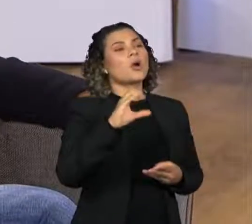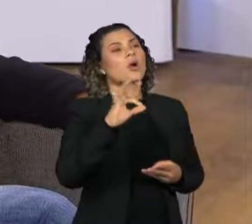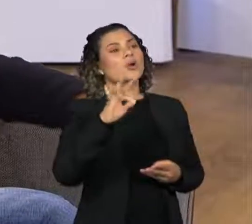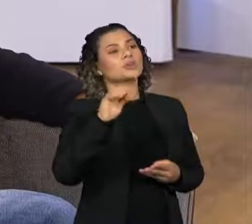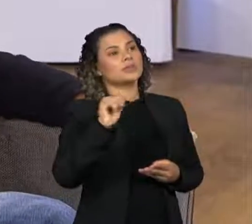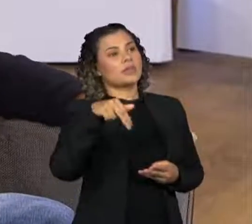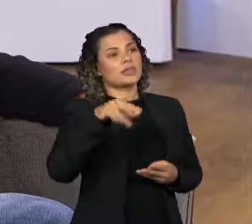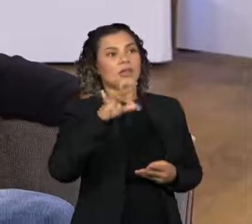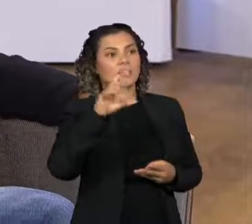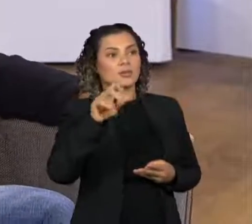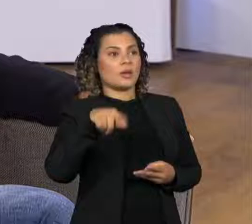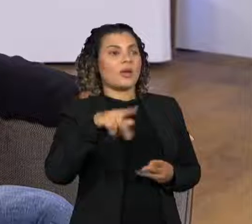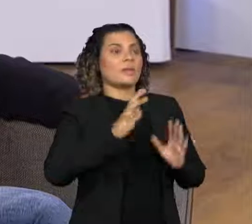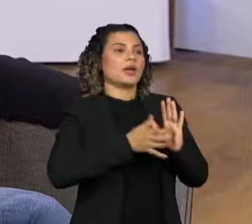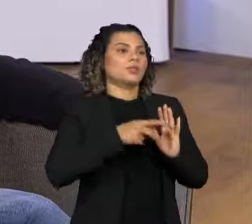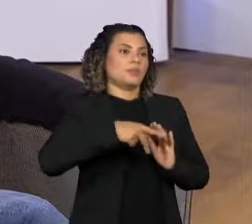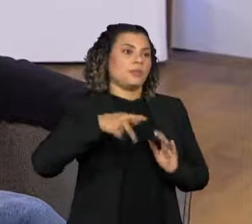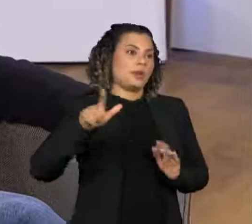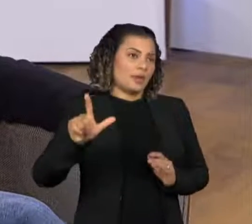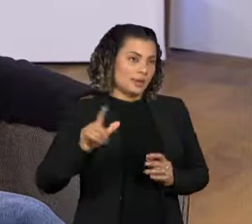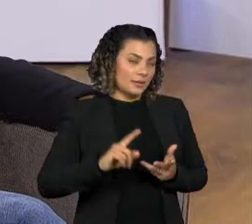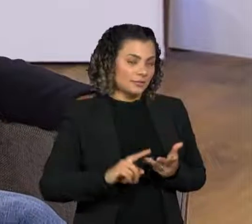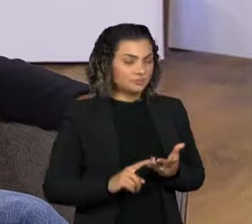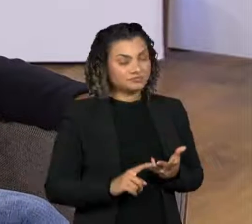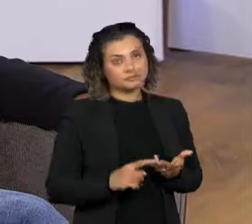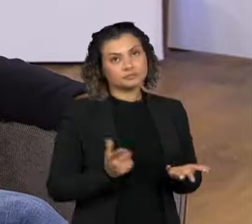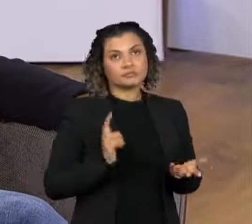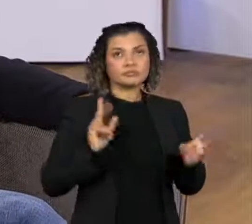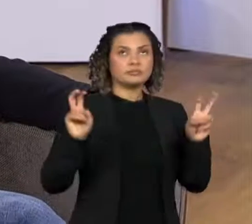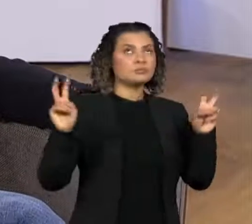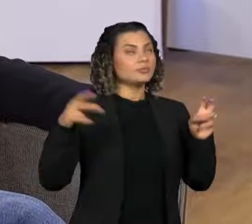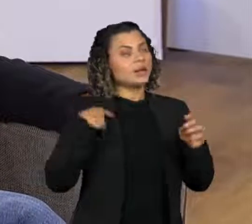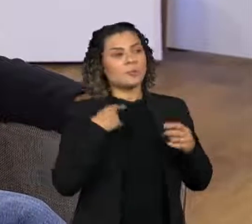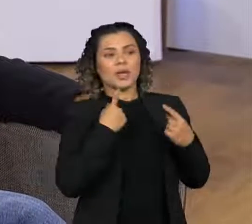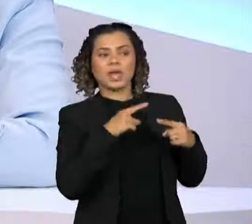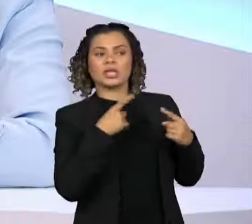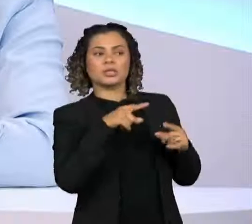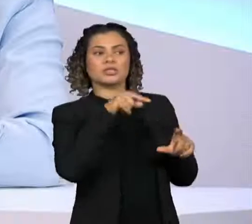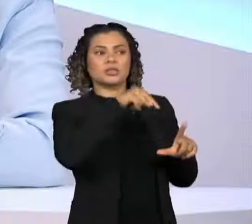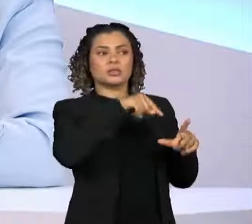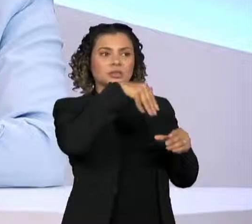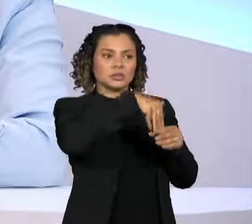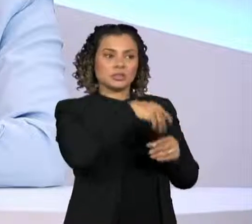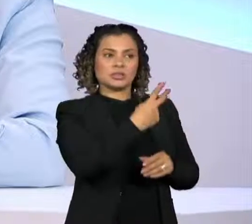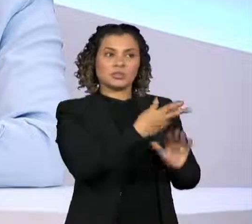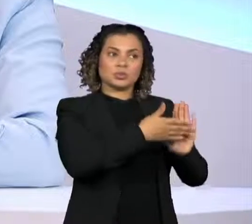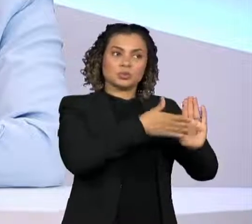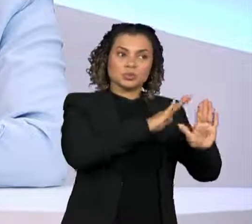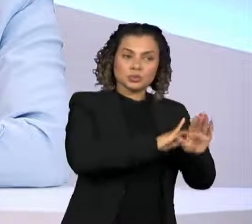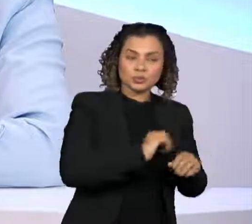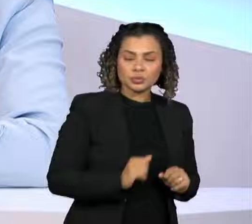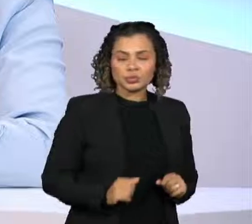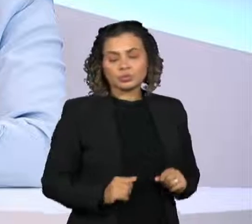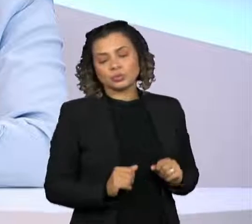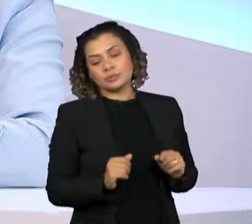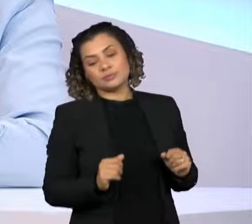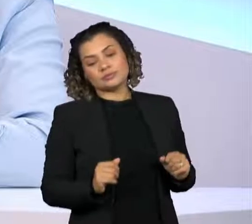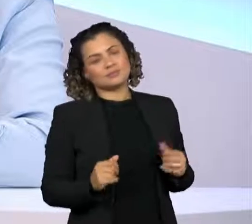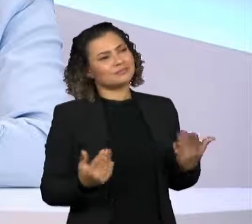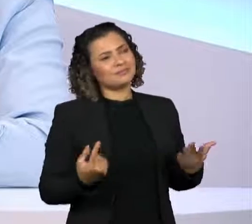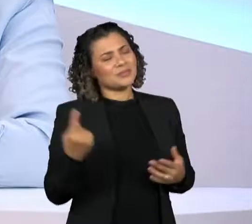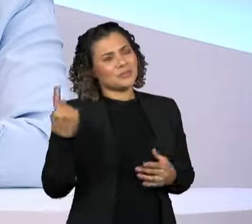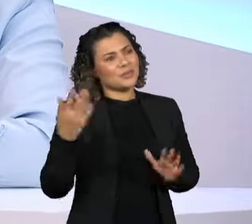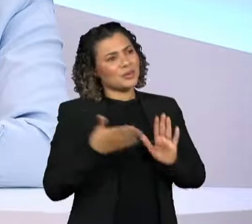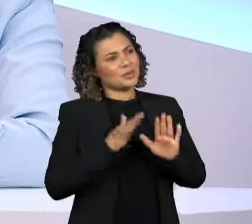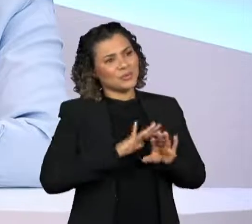é o presidente do PL e que apresenta um questionamento das urnas do segundo turno e não os do primeiro